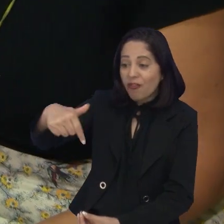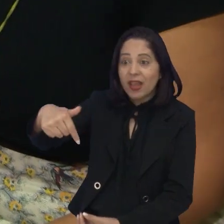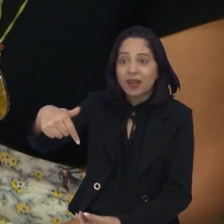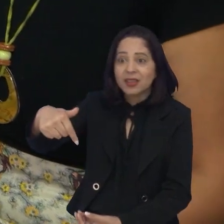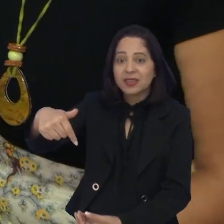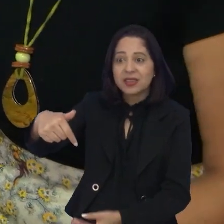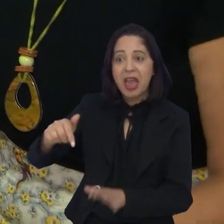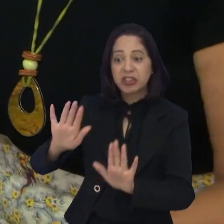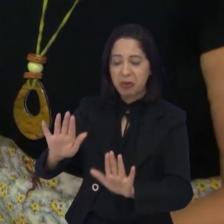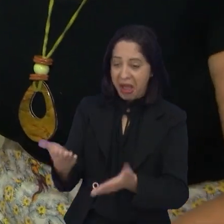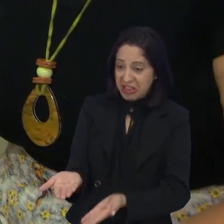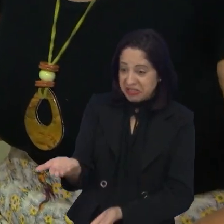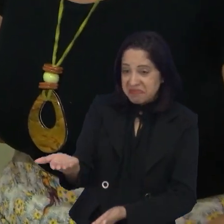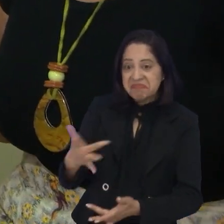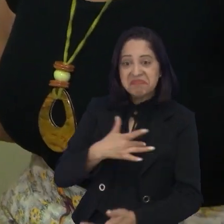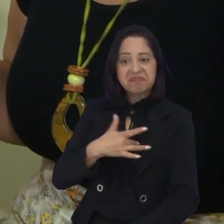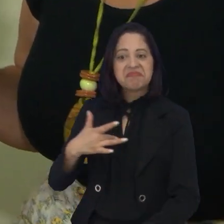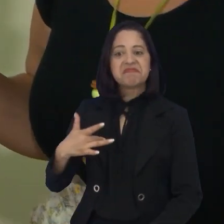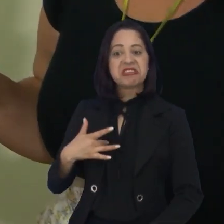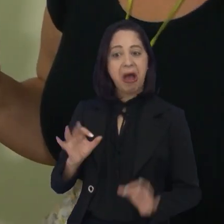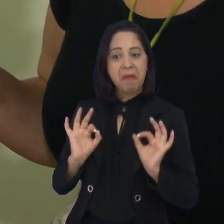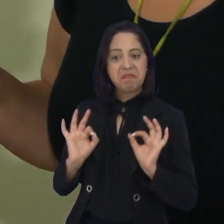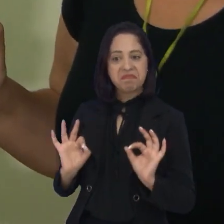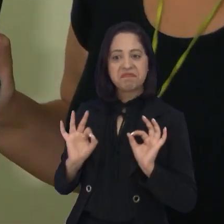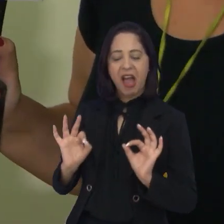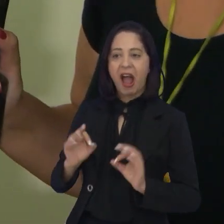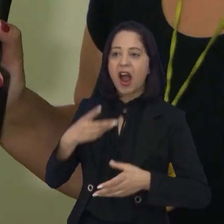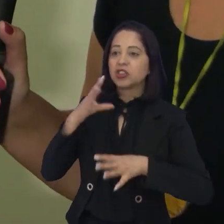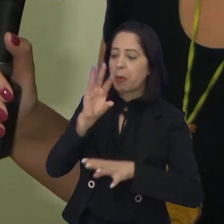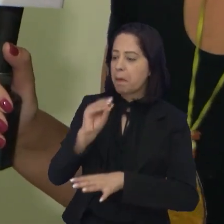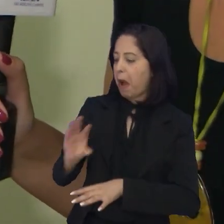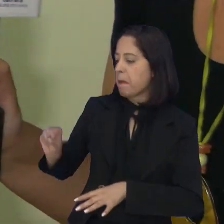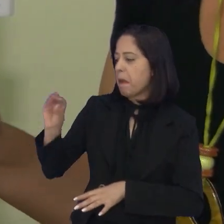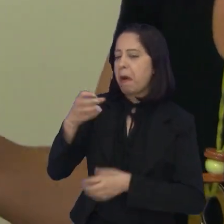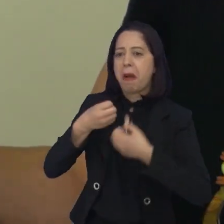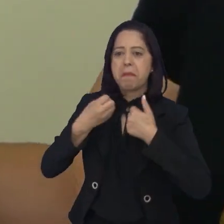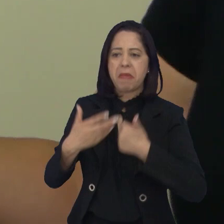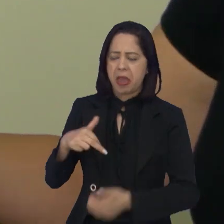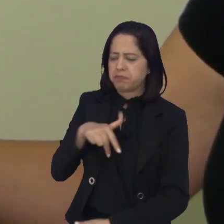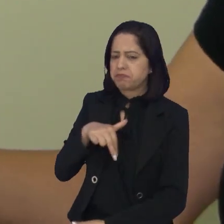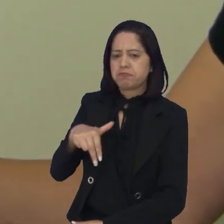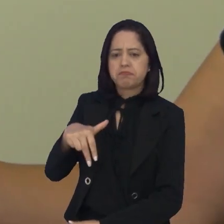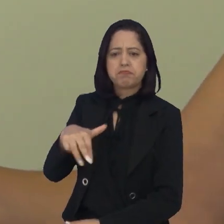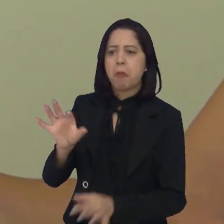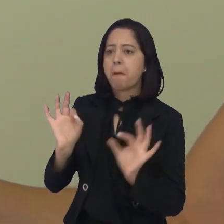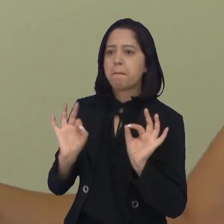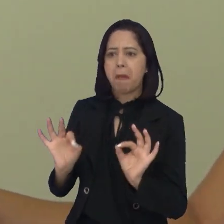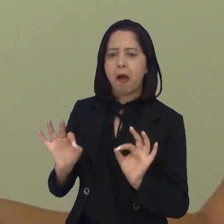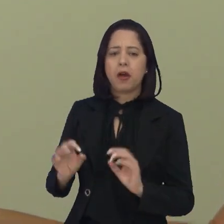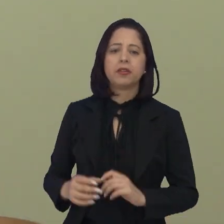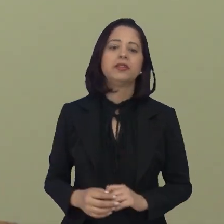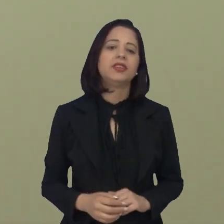em toda forma, plena forma, falando bem, lúcido, caminhando?